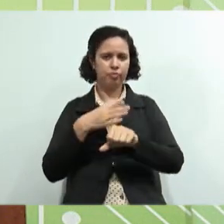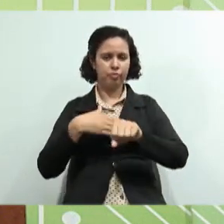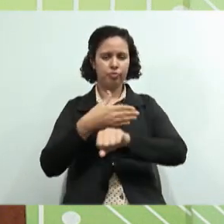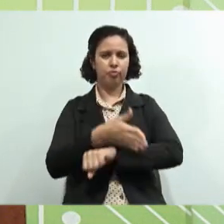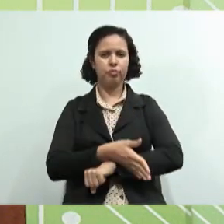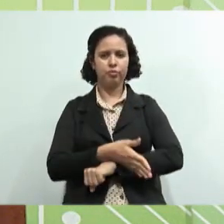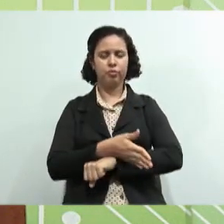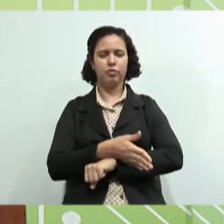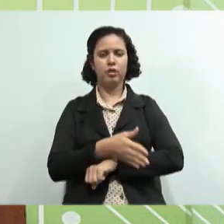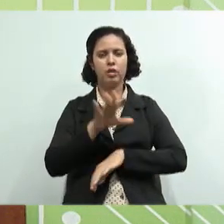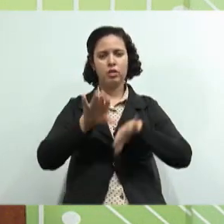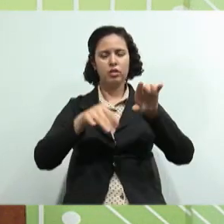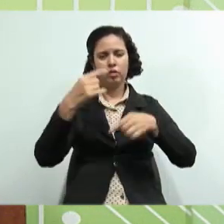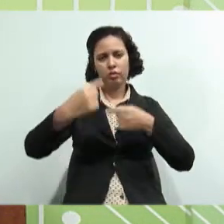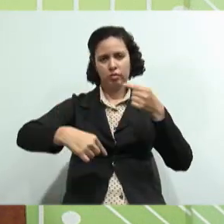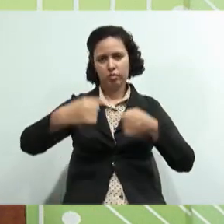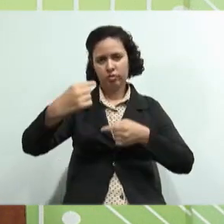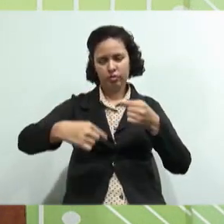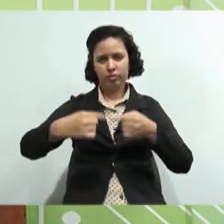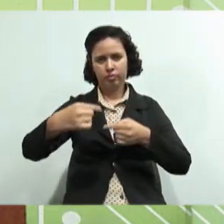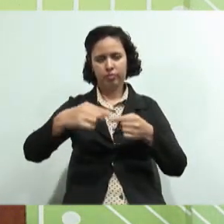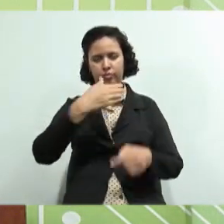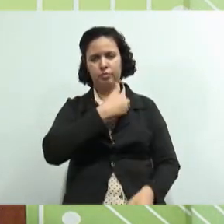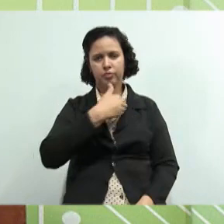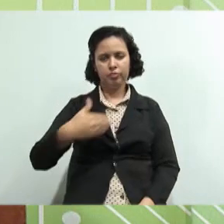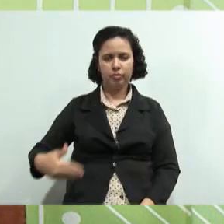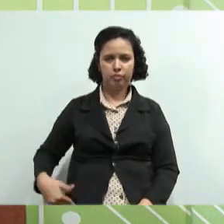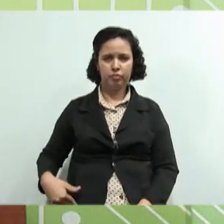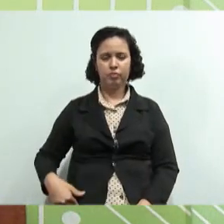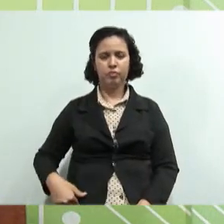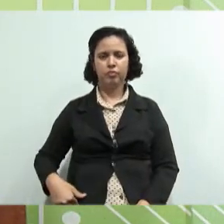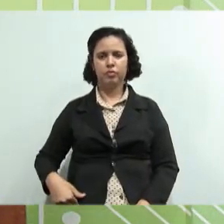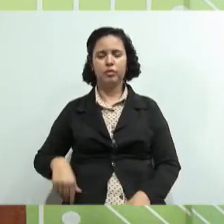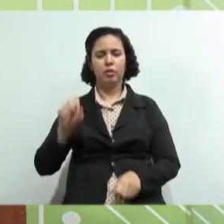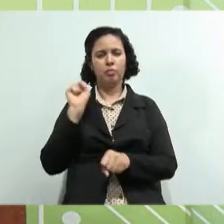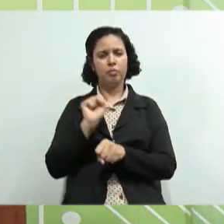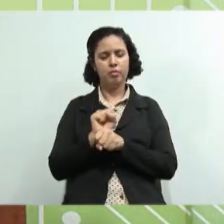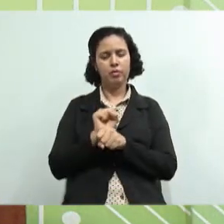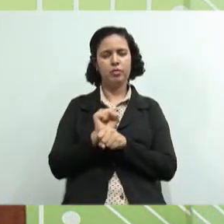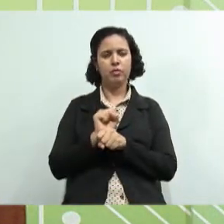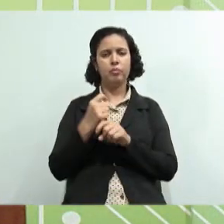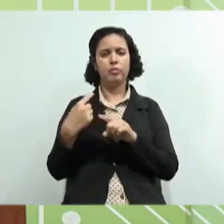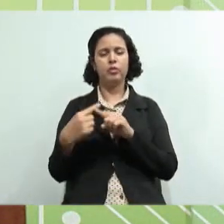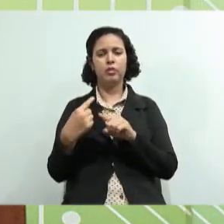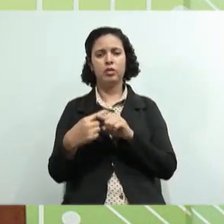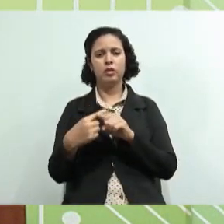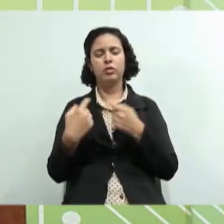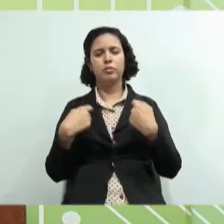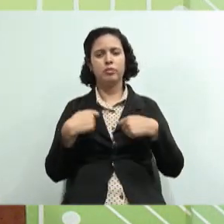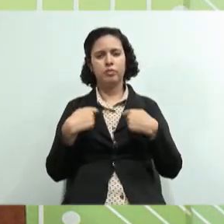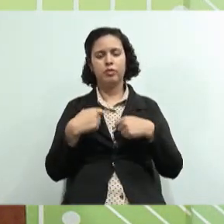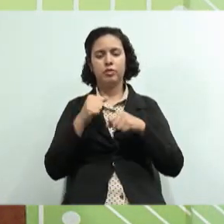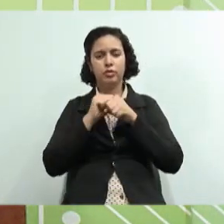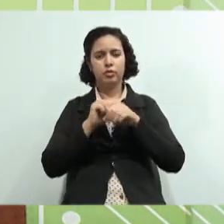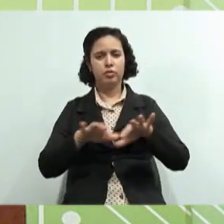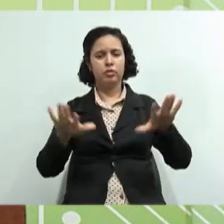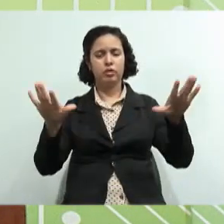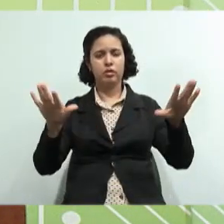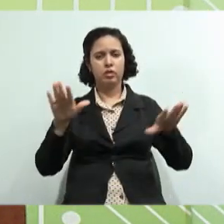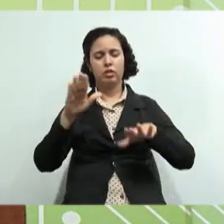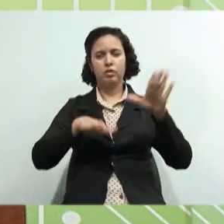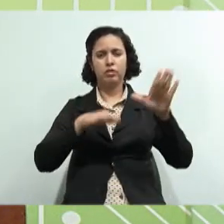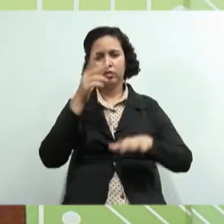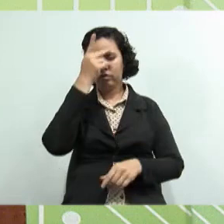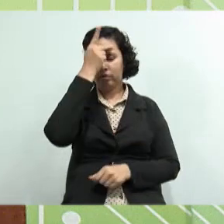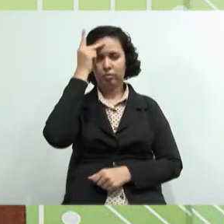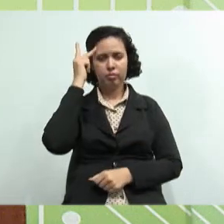políticas públicas não têm sucesso, nem porque ela não é uma boa política, é porque ela não é bem divulgada e quem necessita dela às vezes não tem acesso